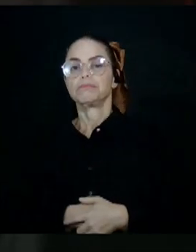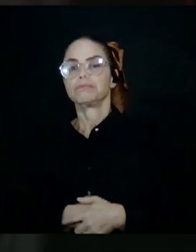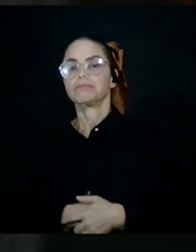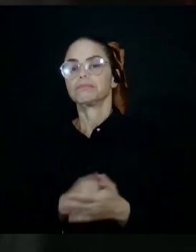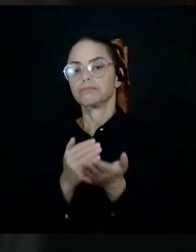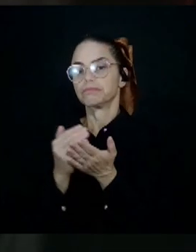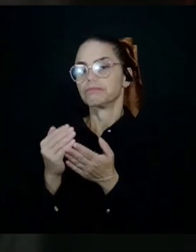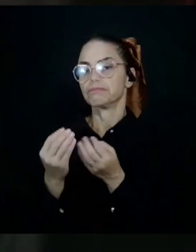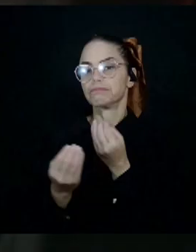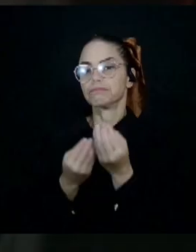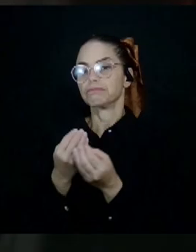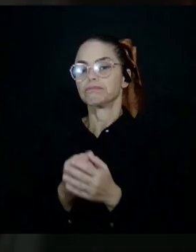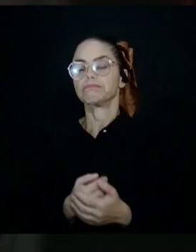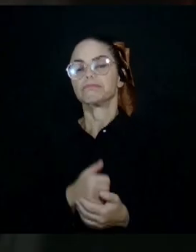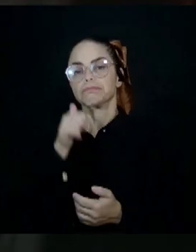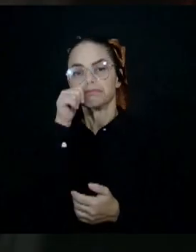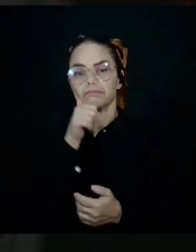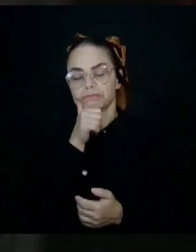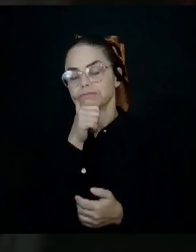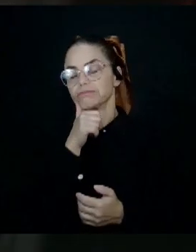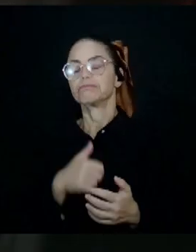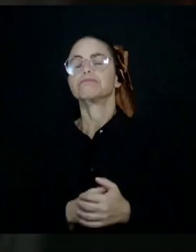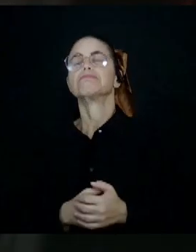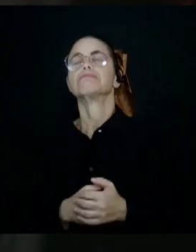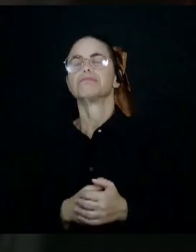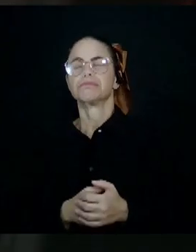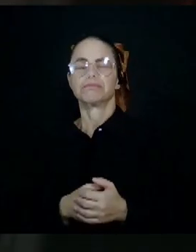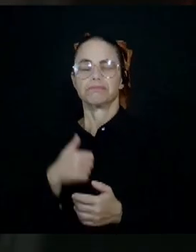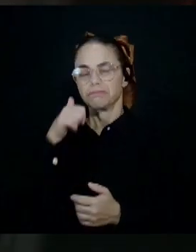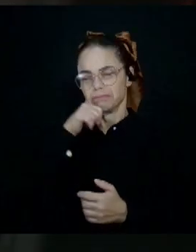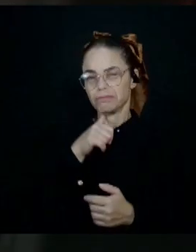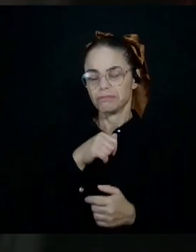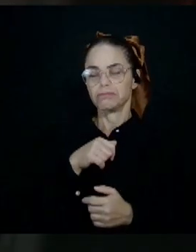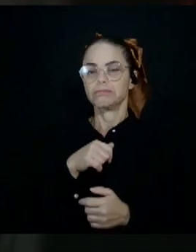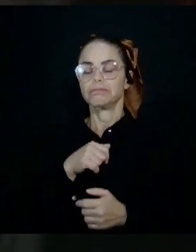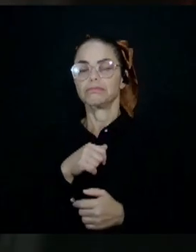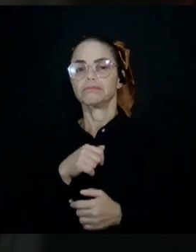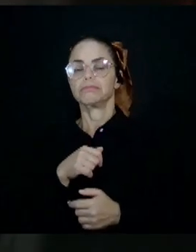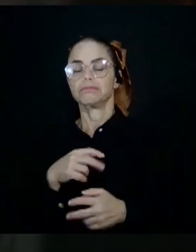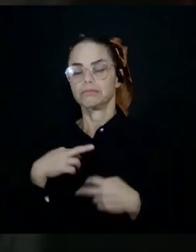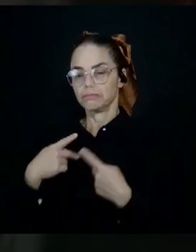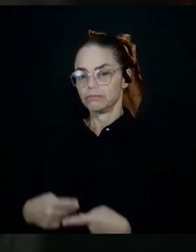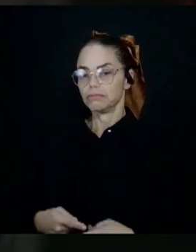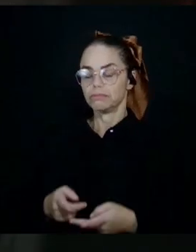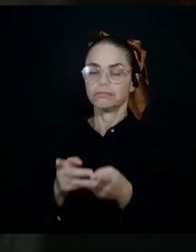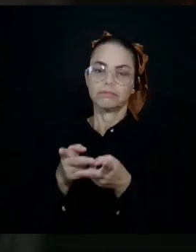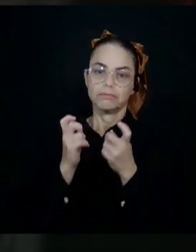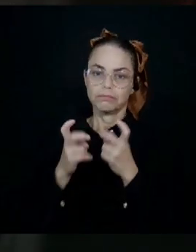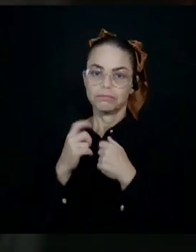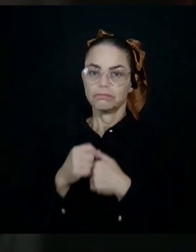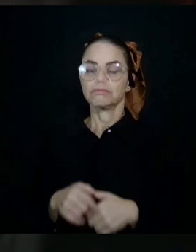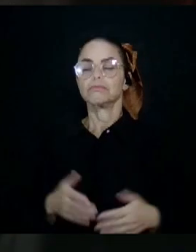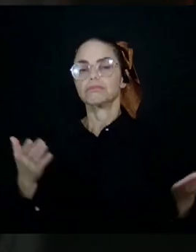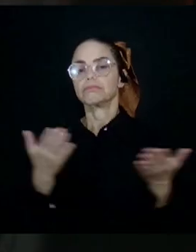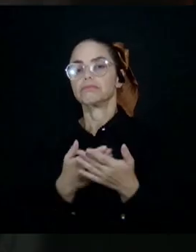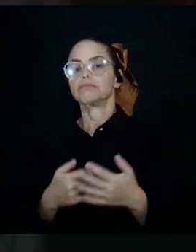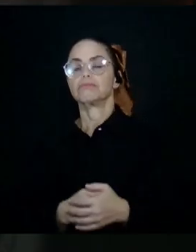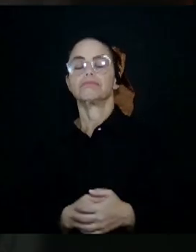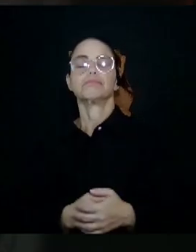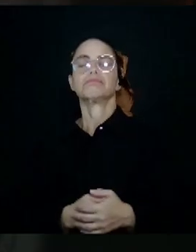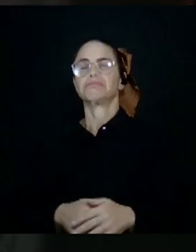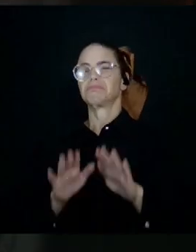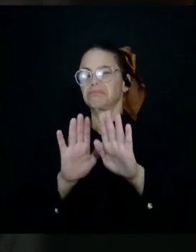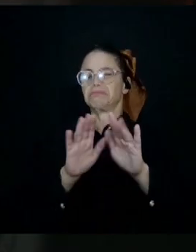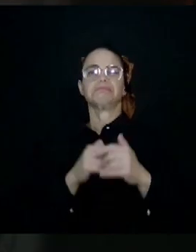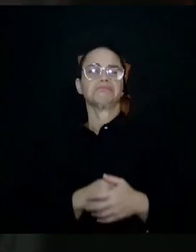repente, a mulher tal não só a mulher, mas o ser humano que está nos ouvindo hoje, e fala: "Não, mas espera lá, eu não estou vivendo